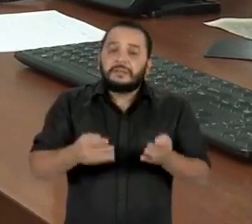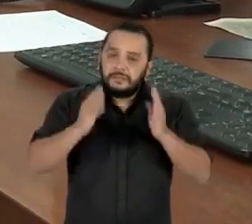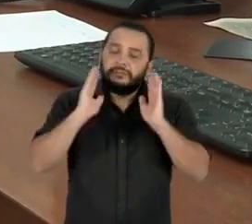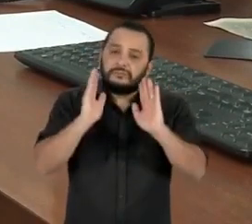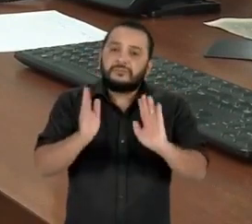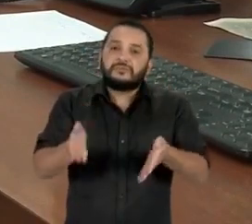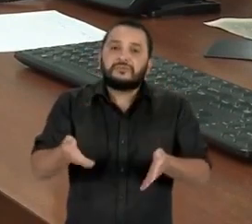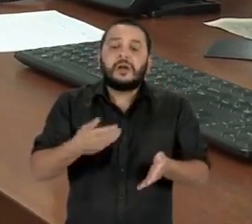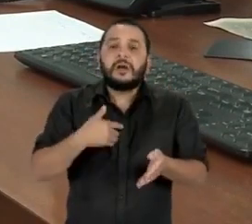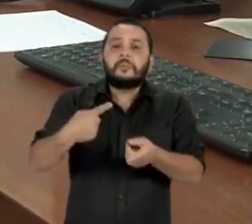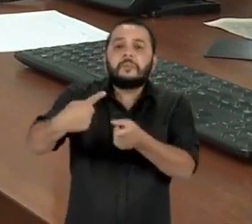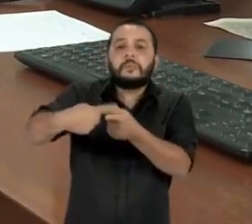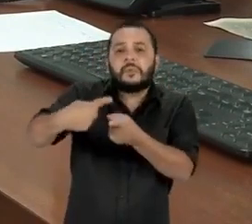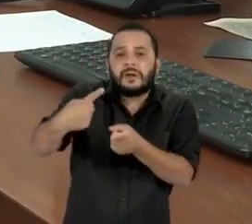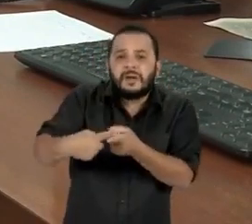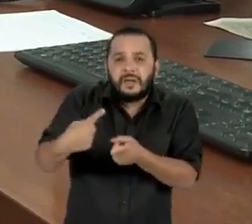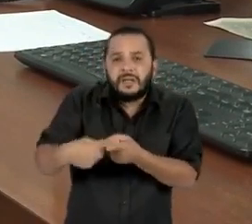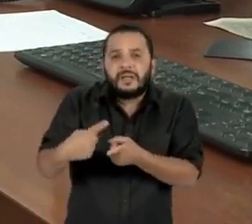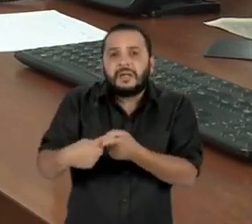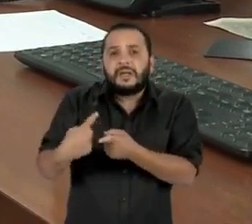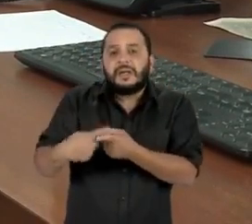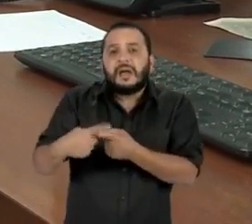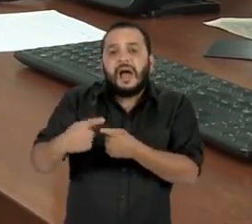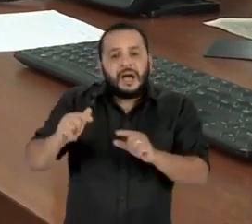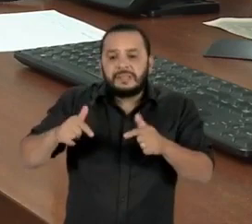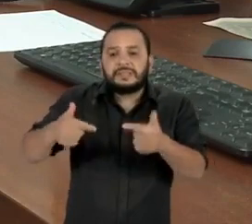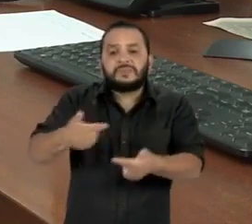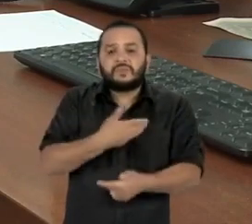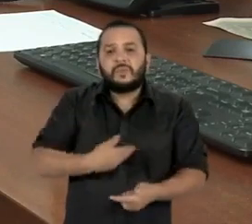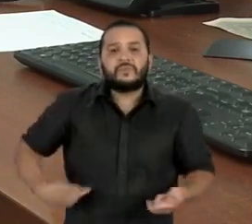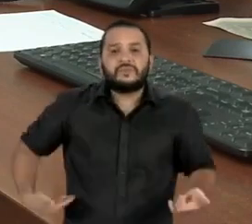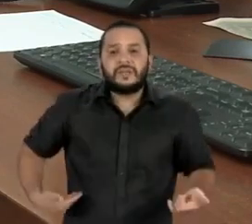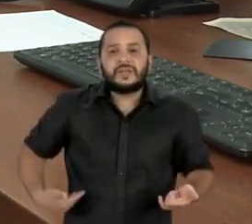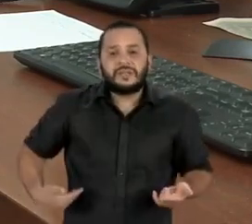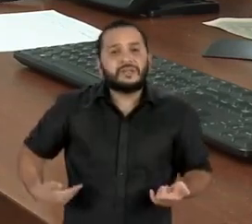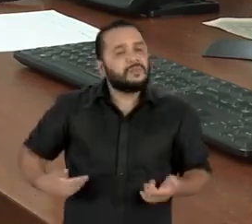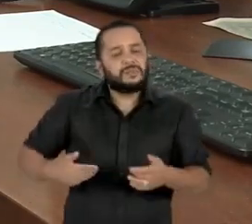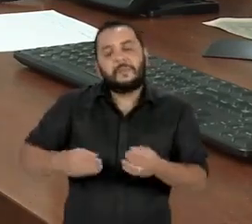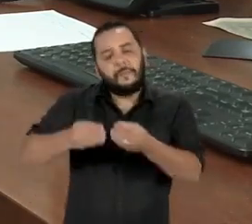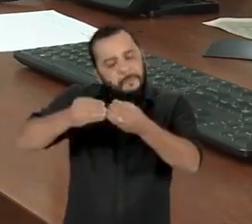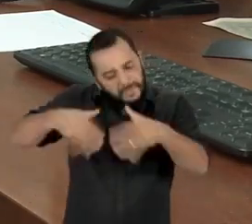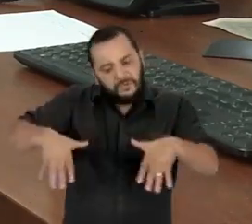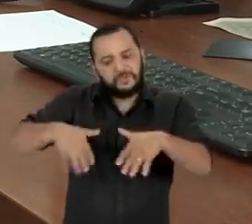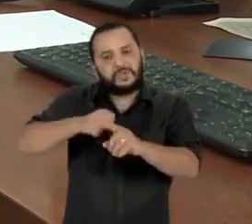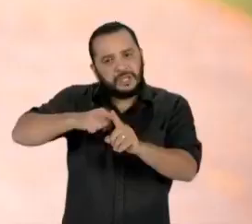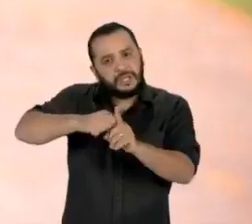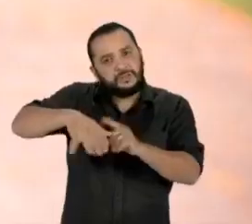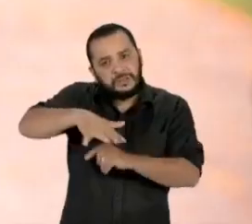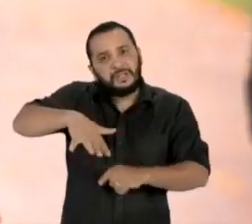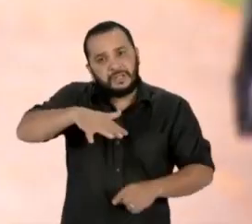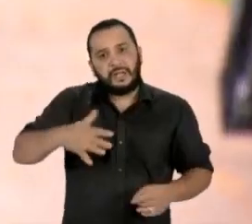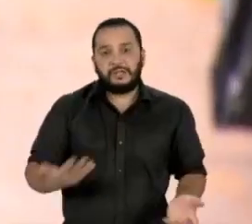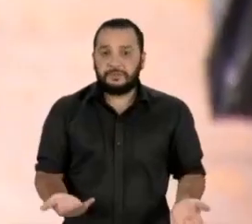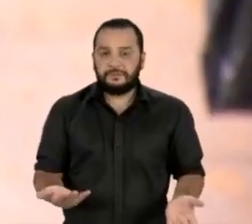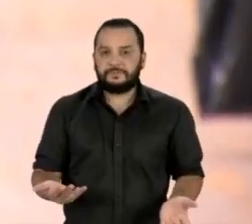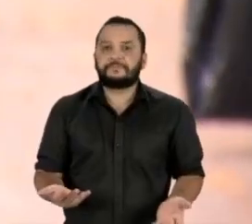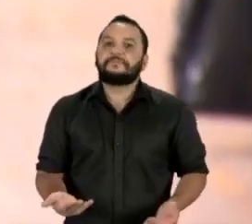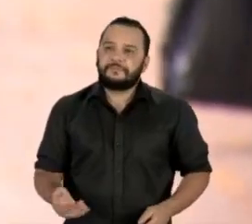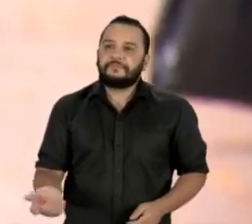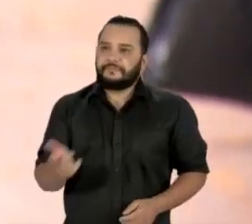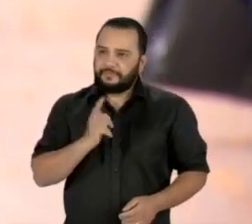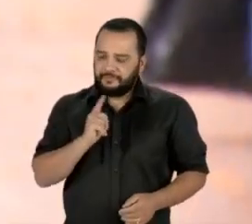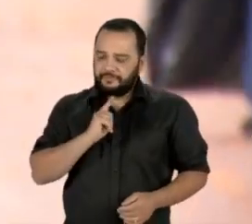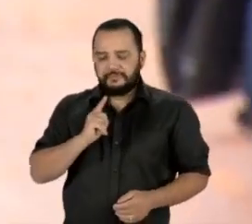nota por quê que essa atual ação do governo realmente não é benéfica à sociedade como um todo. Ao compartilhar